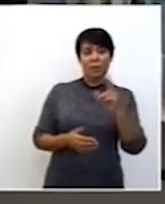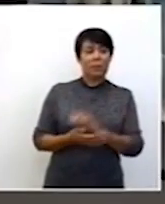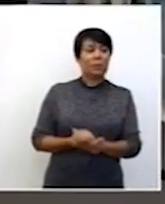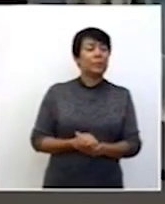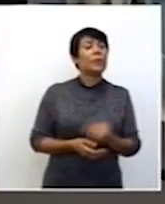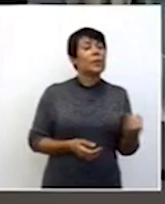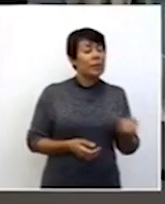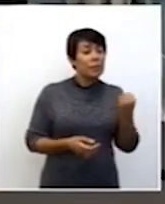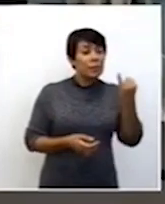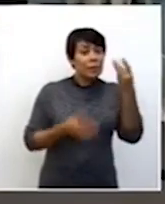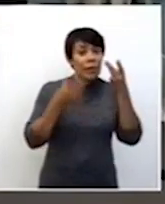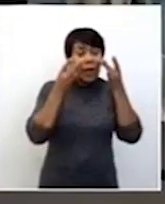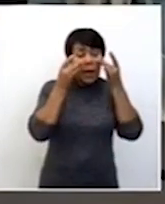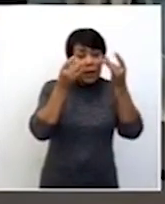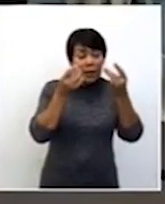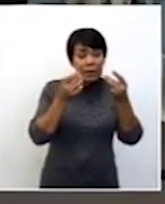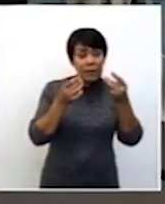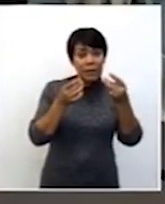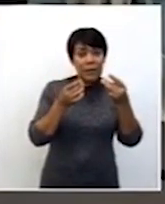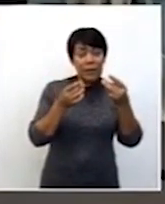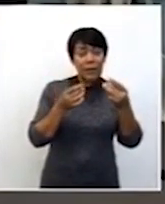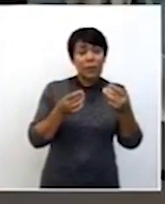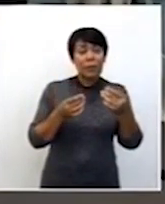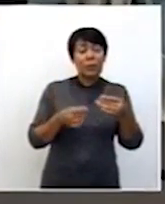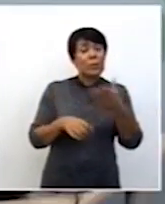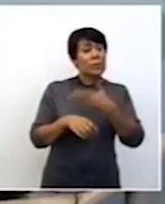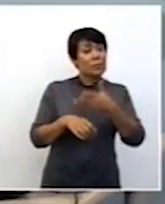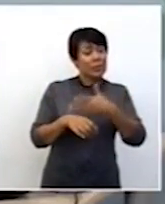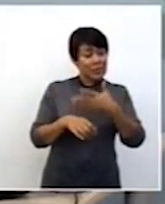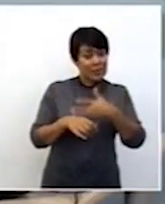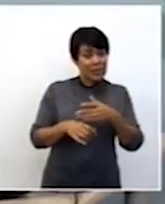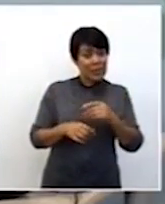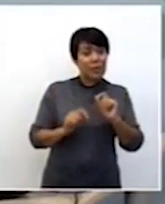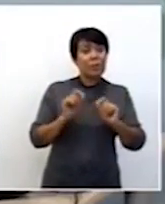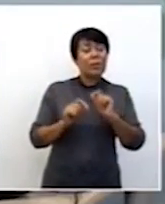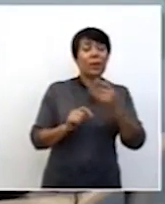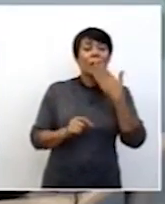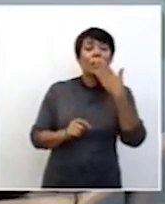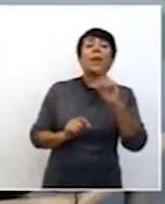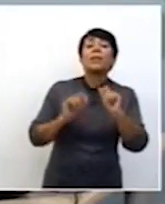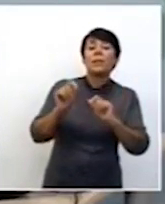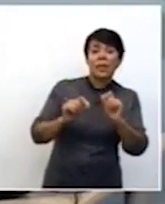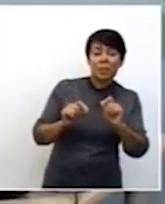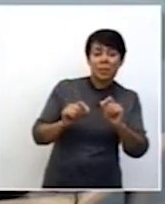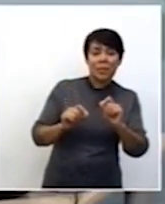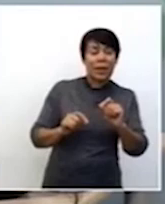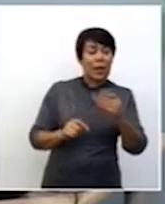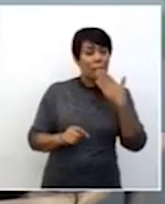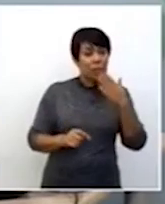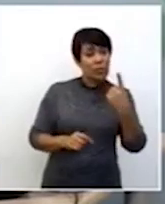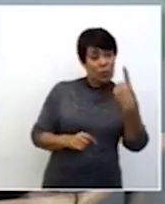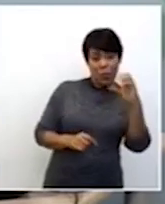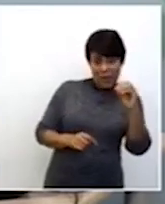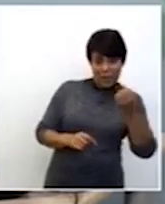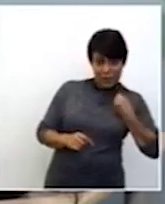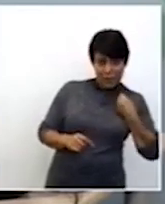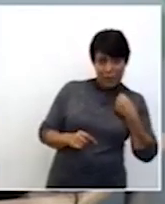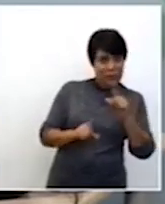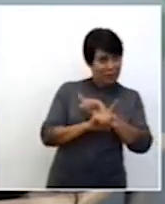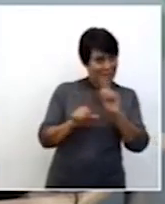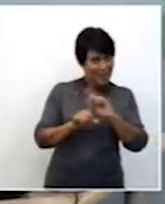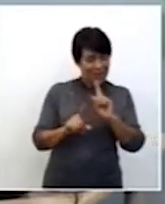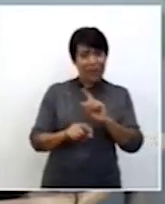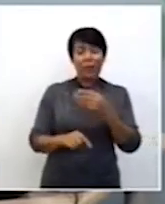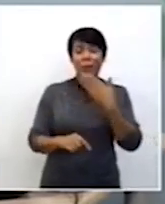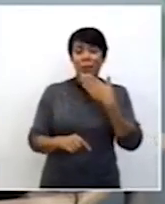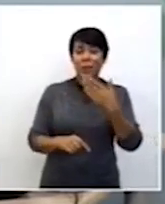importante prestar atenção no que está sendo pedido no exercício, né? É isso mesmo. Como o Jonas falou, não foi pedido o 10º. Apesar de muita gente ter calculado certo, não foi pedido